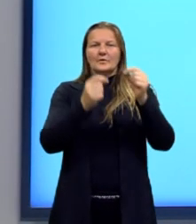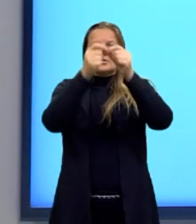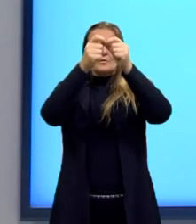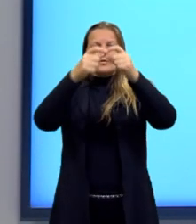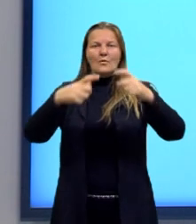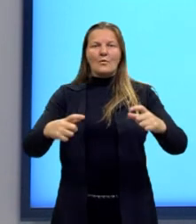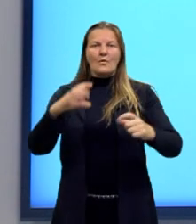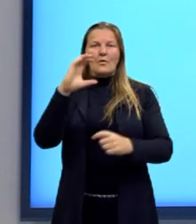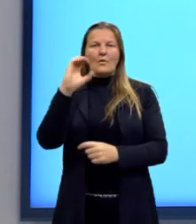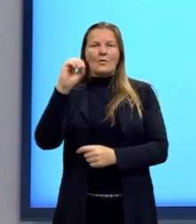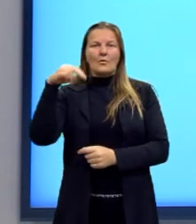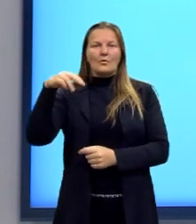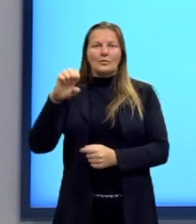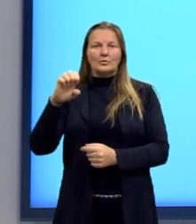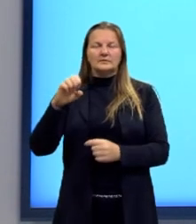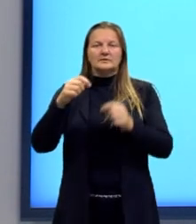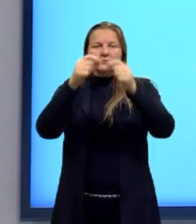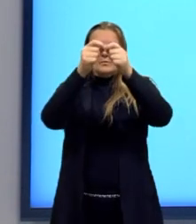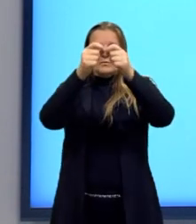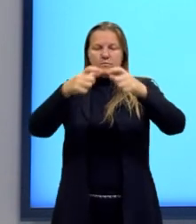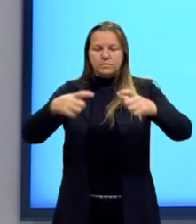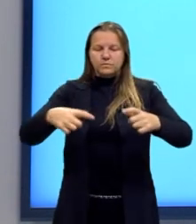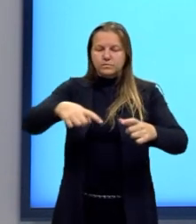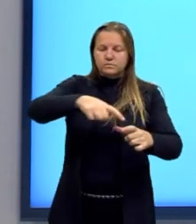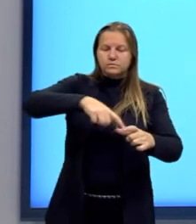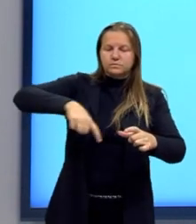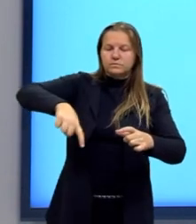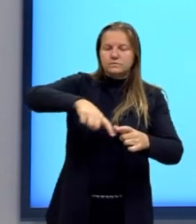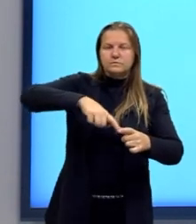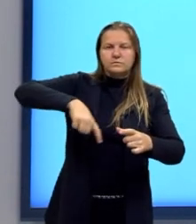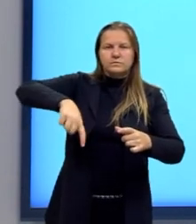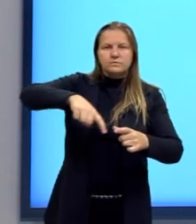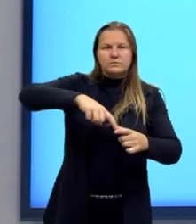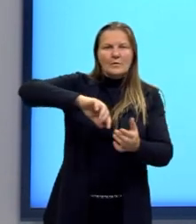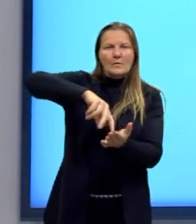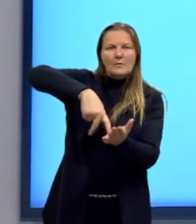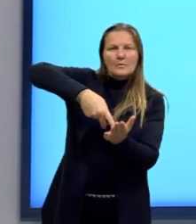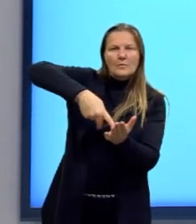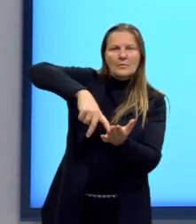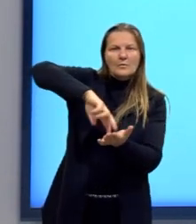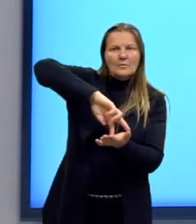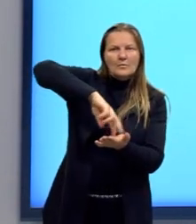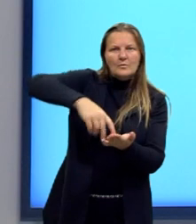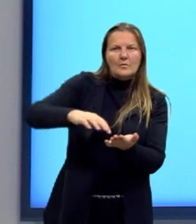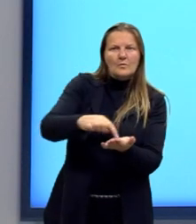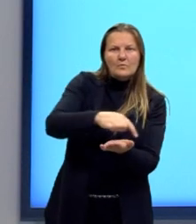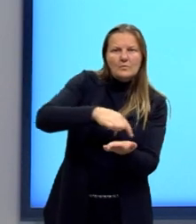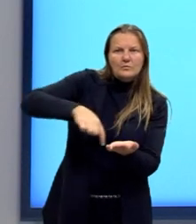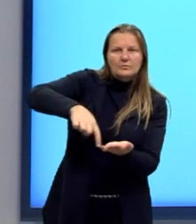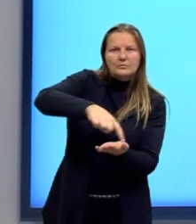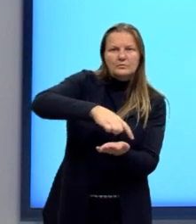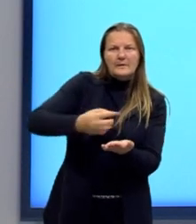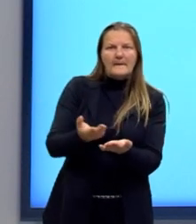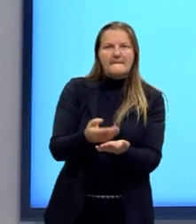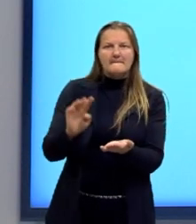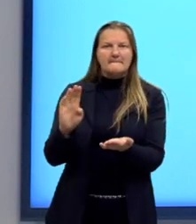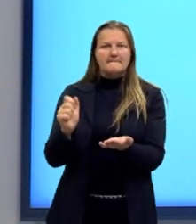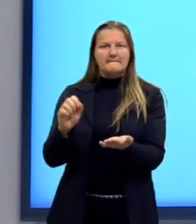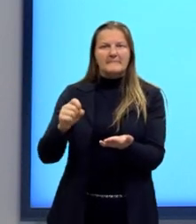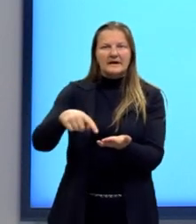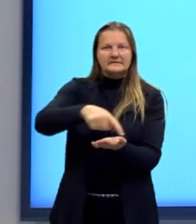também conhecido como o corpo redondo ou sólido de revolução que possui a base circular e é